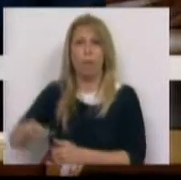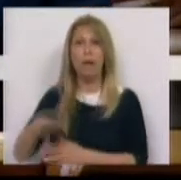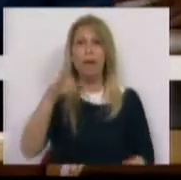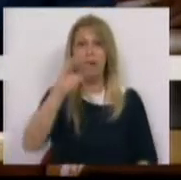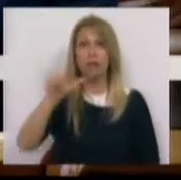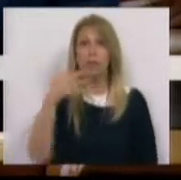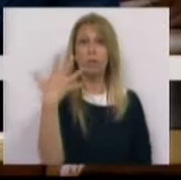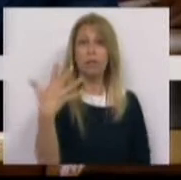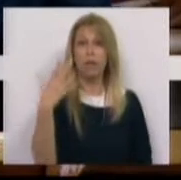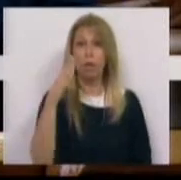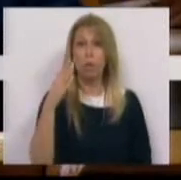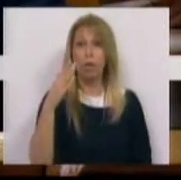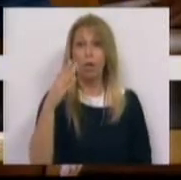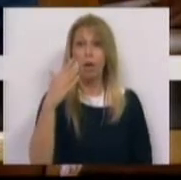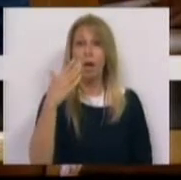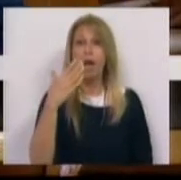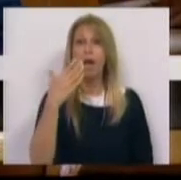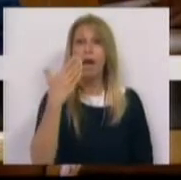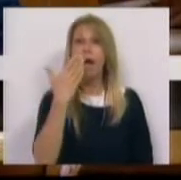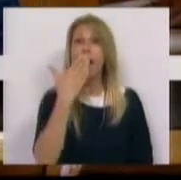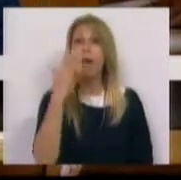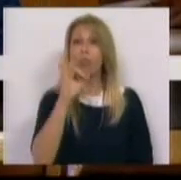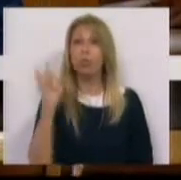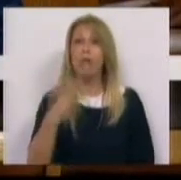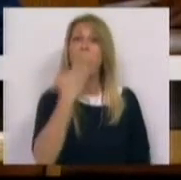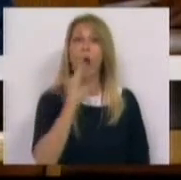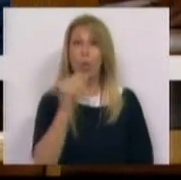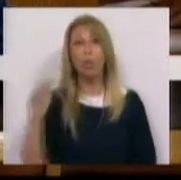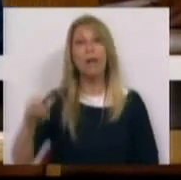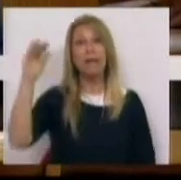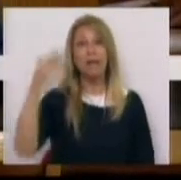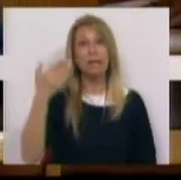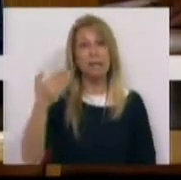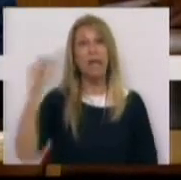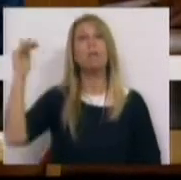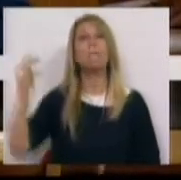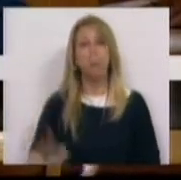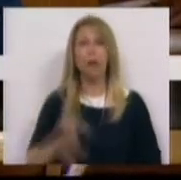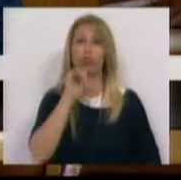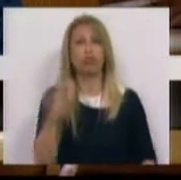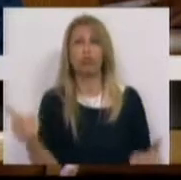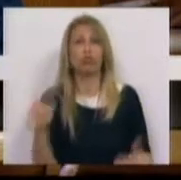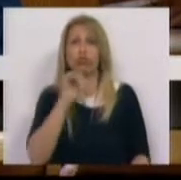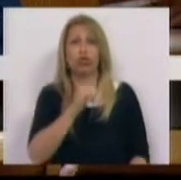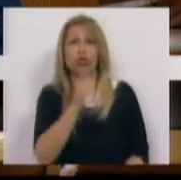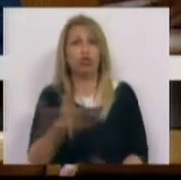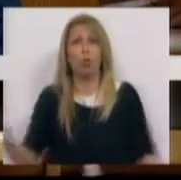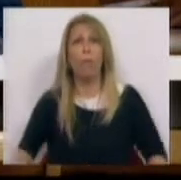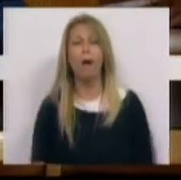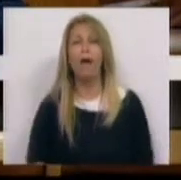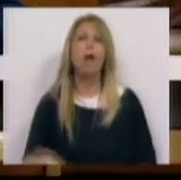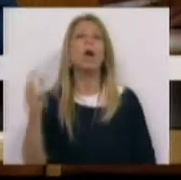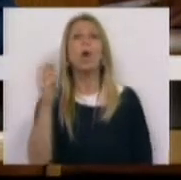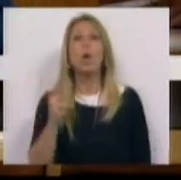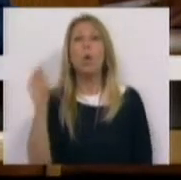10,5% dos alunos com 7 anos chumbam neste momento. No 3º ano de escolaridade,